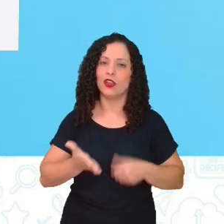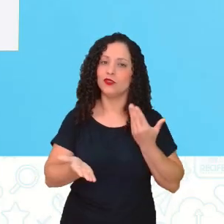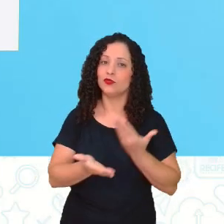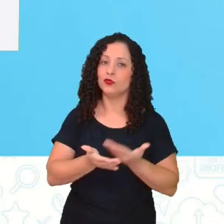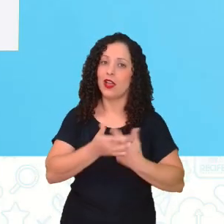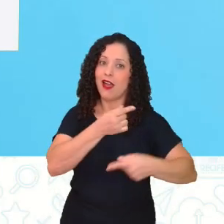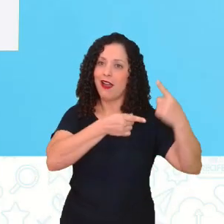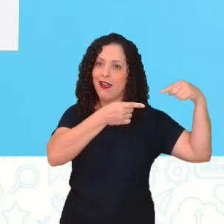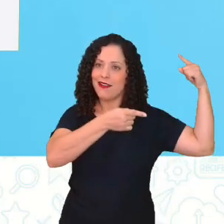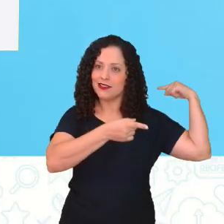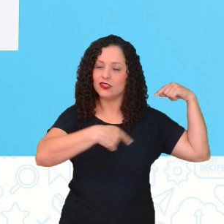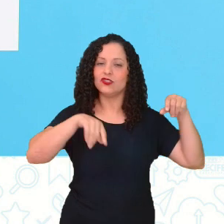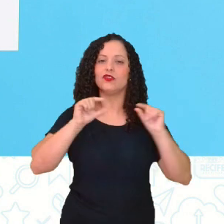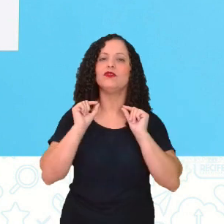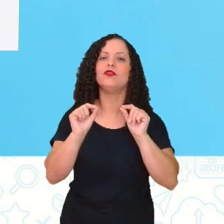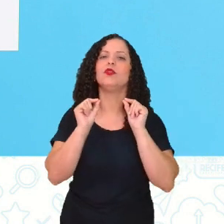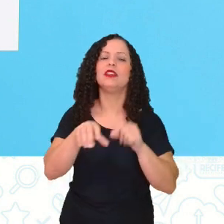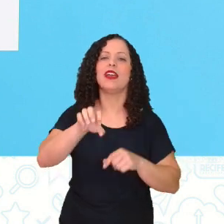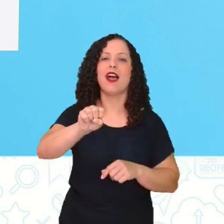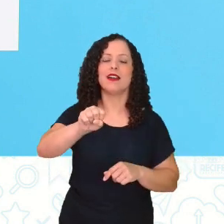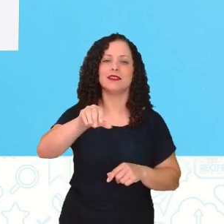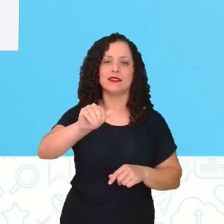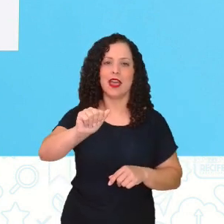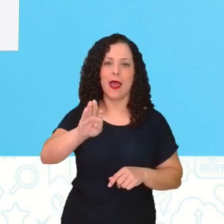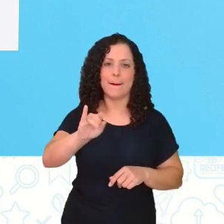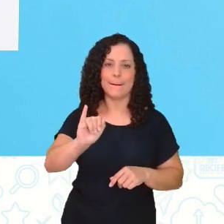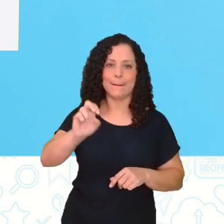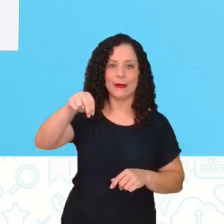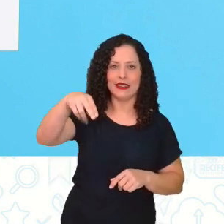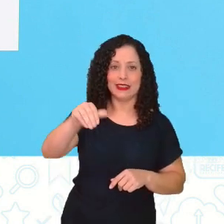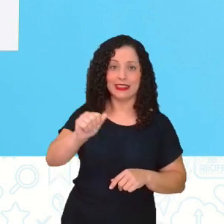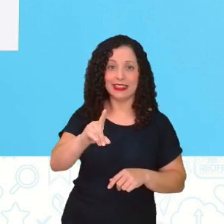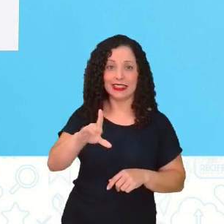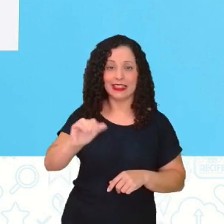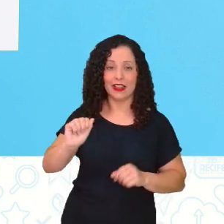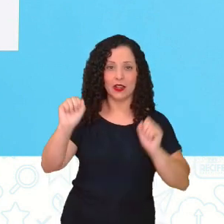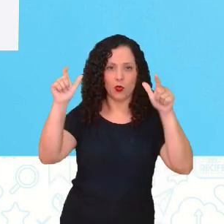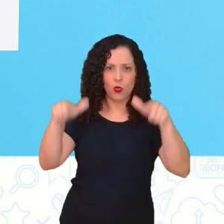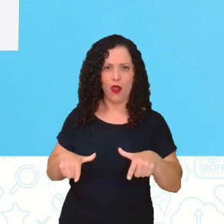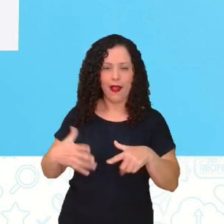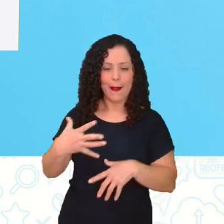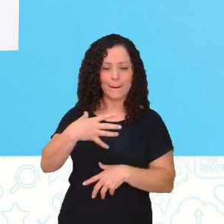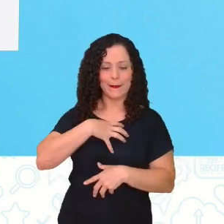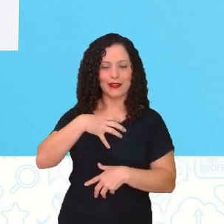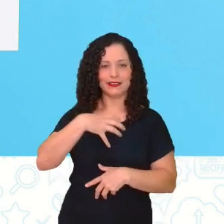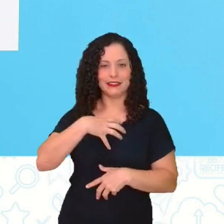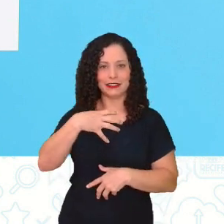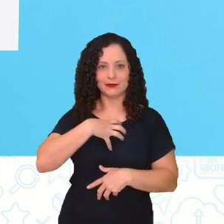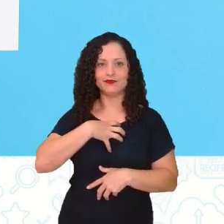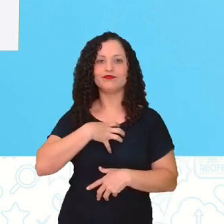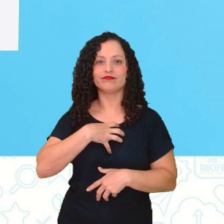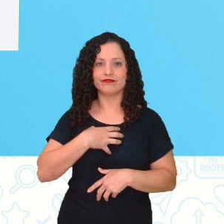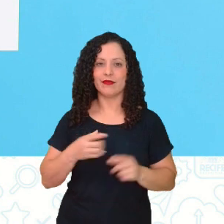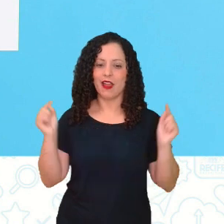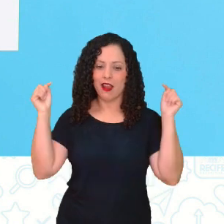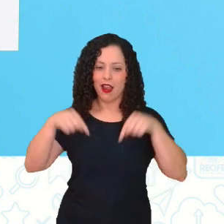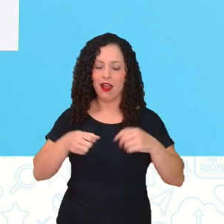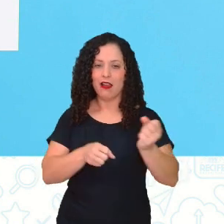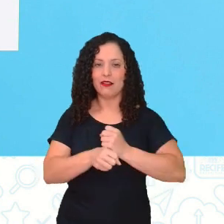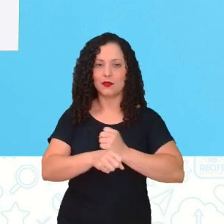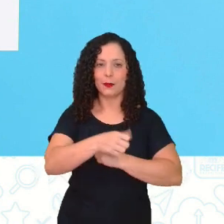foi a Sabinada, certo? Que ocorreu ali na Bahia, né? Na província da Bahia, entre os anos